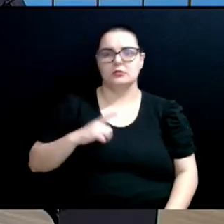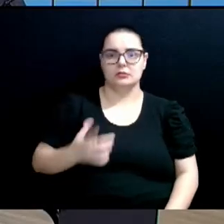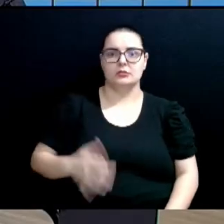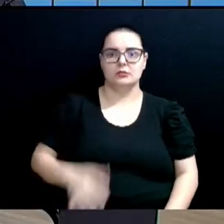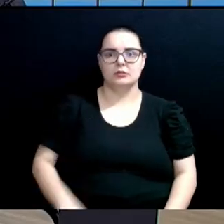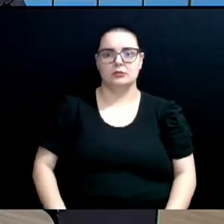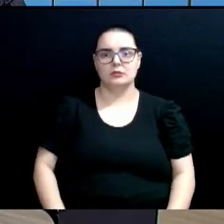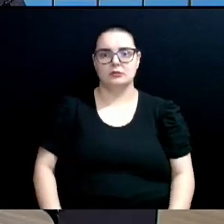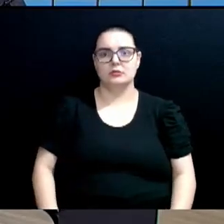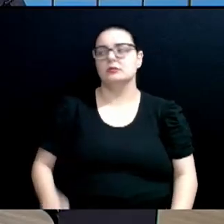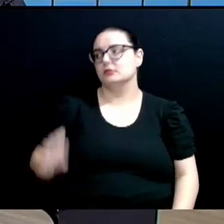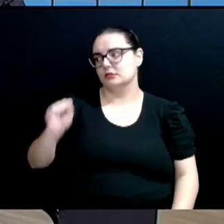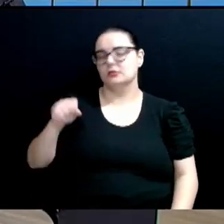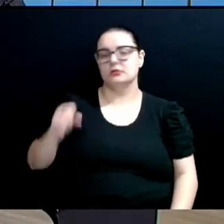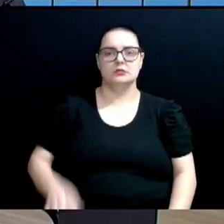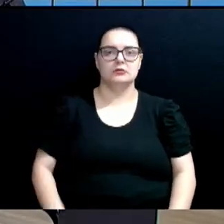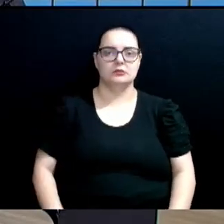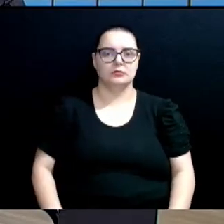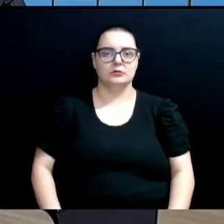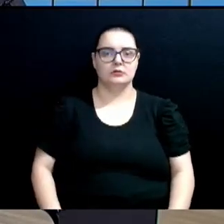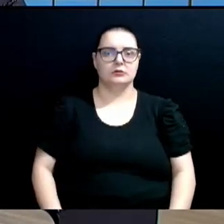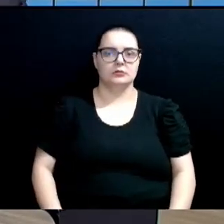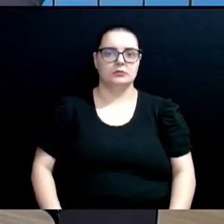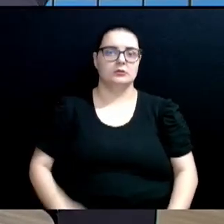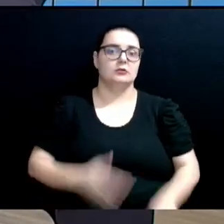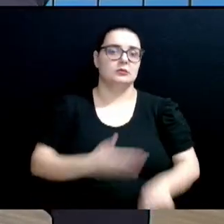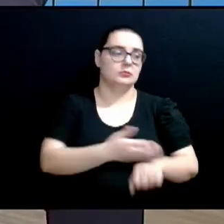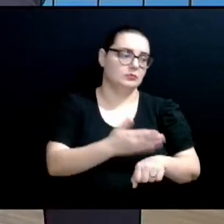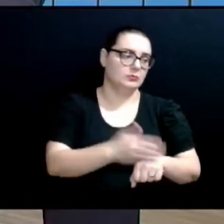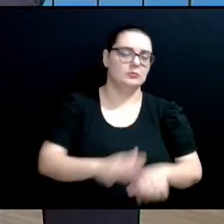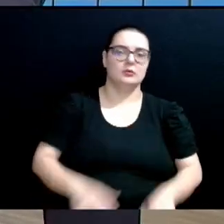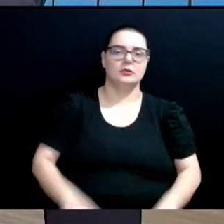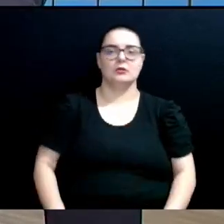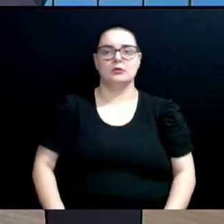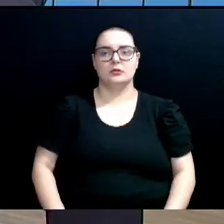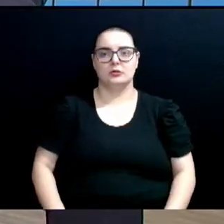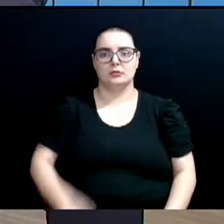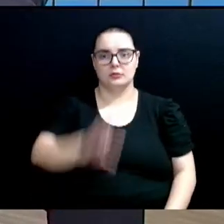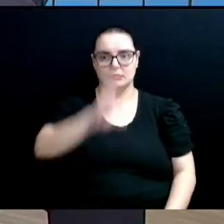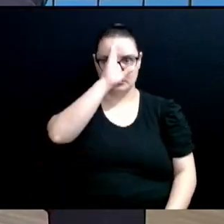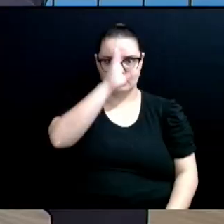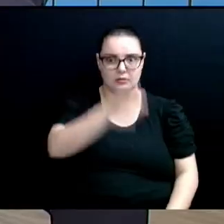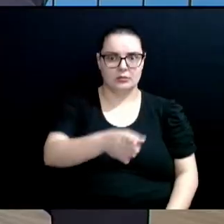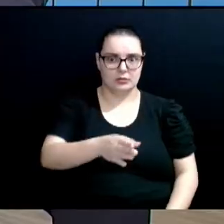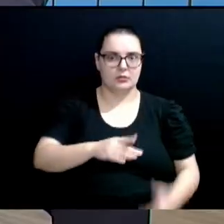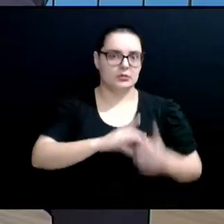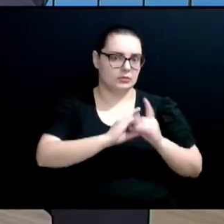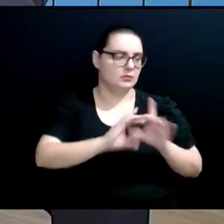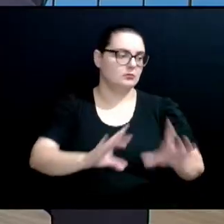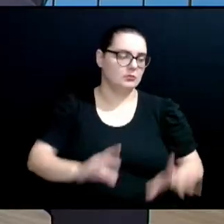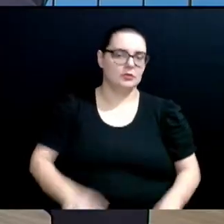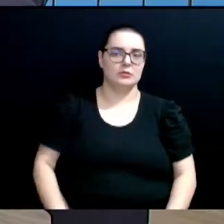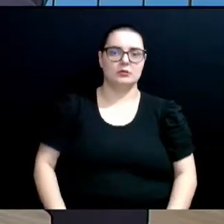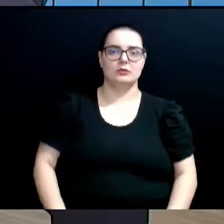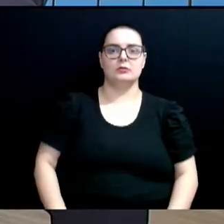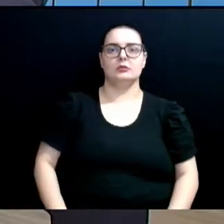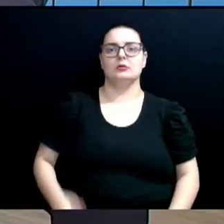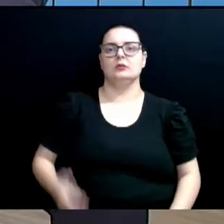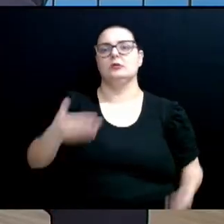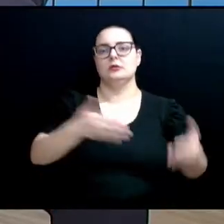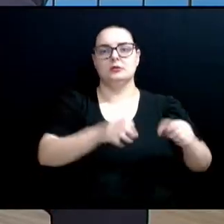E, de outro lado, um exercício mais direto da democracia, participar de assembleias locais,